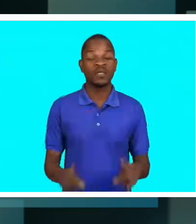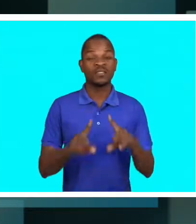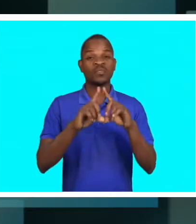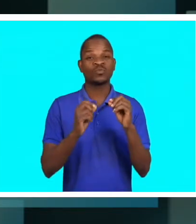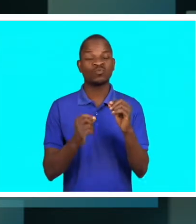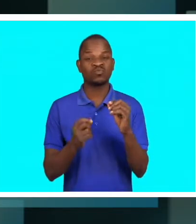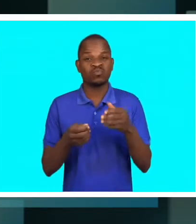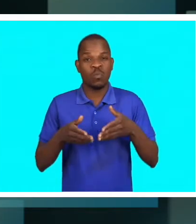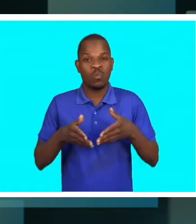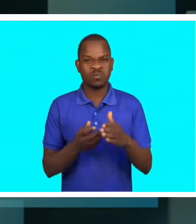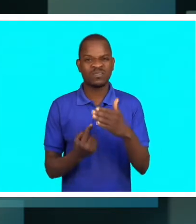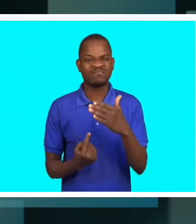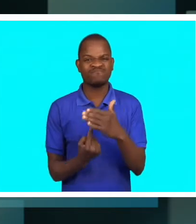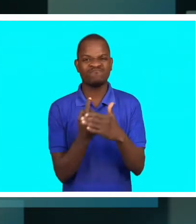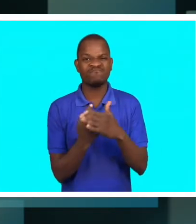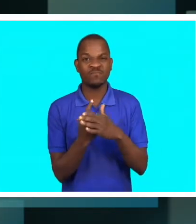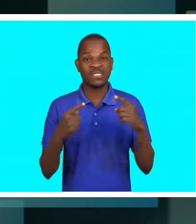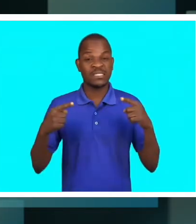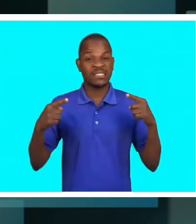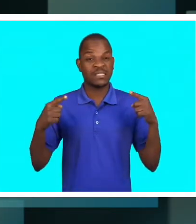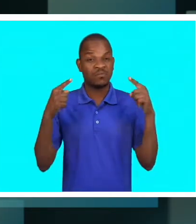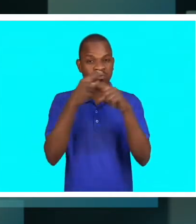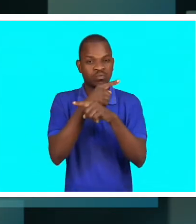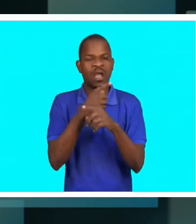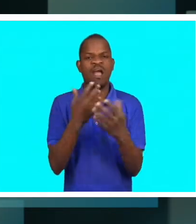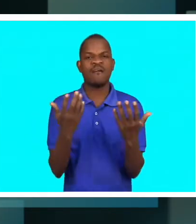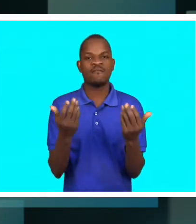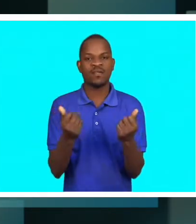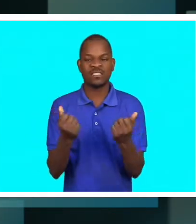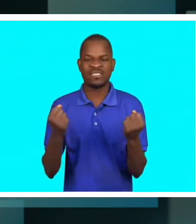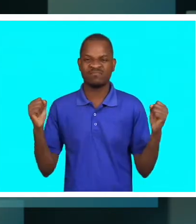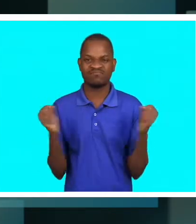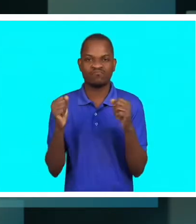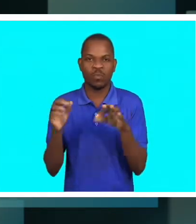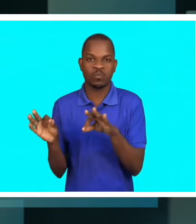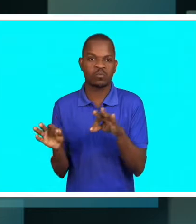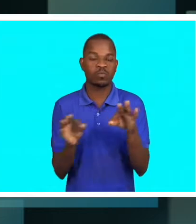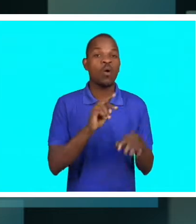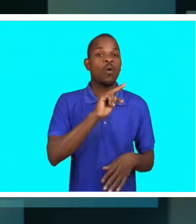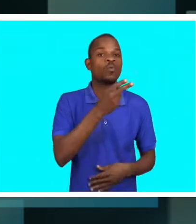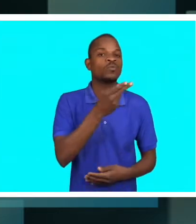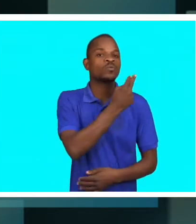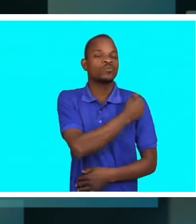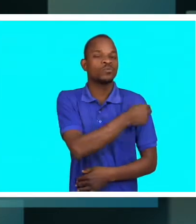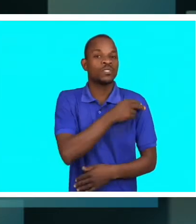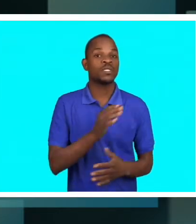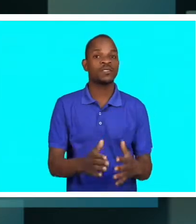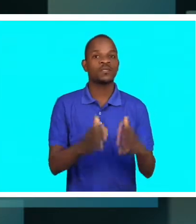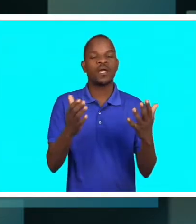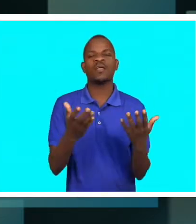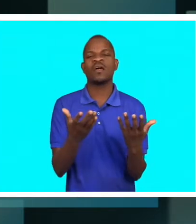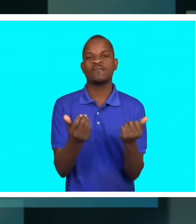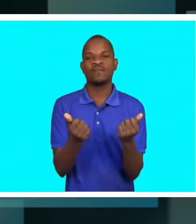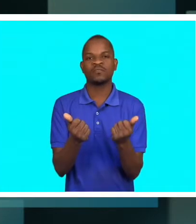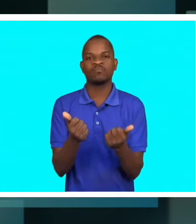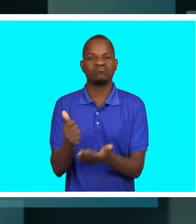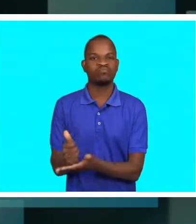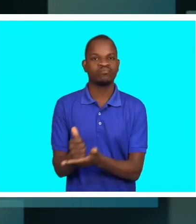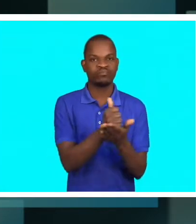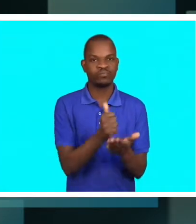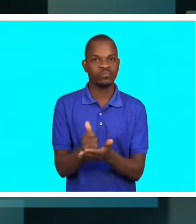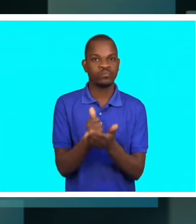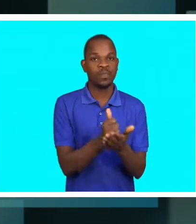Inês. Se o caso ainda for mais complicado, há condições de fazer uma transferência rápida, fazer uma referência para um hospital maior, onde vai ter todos